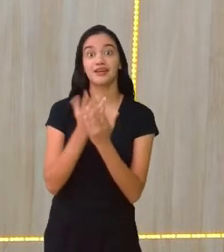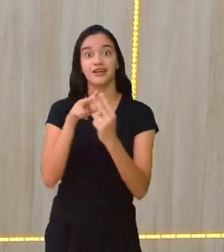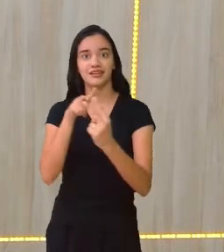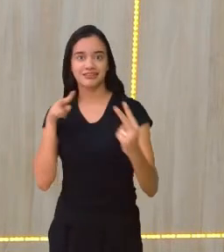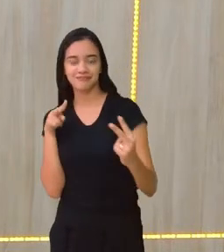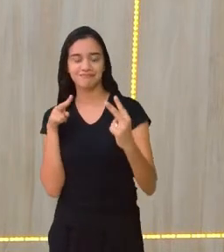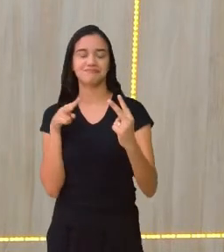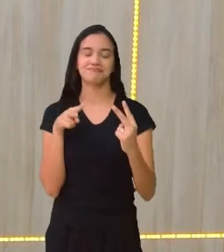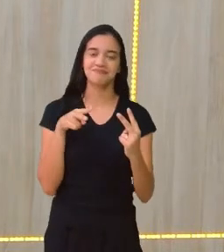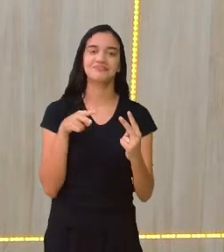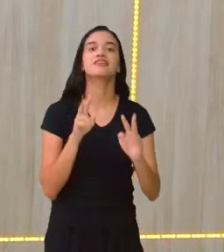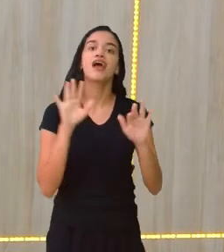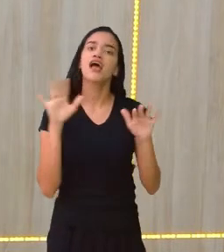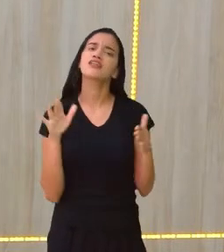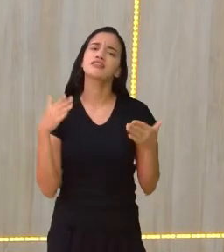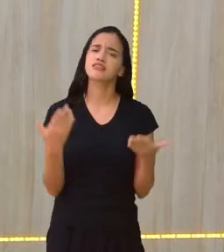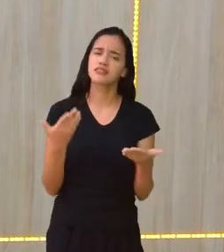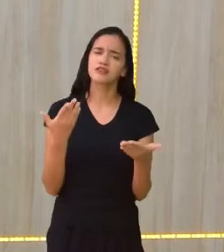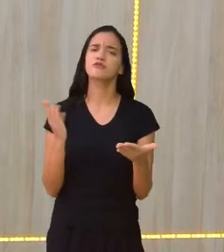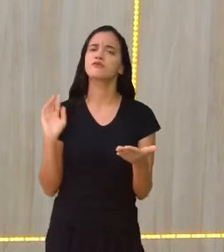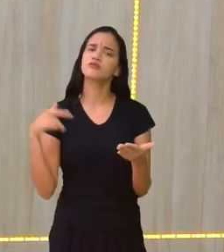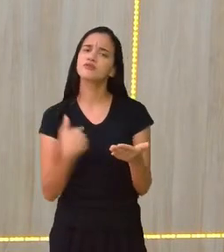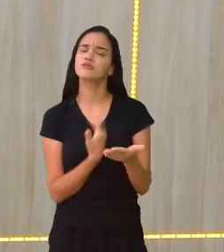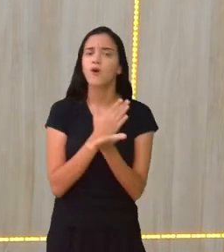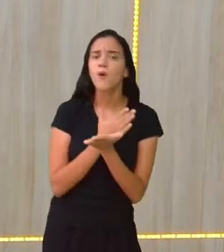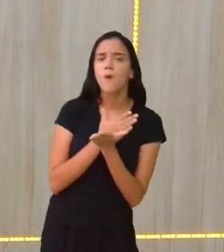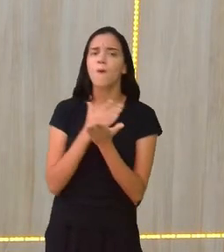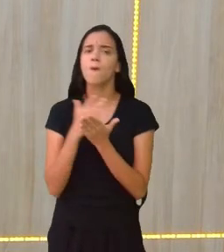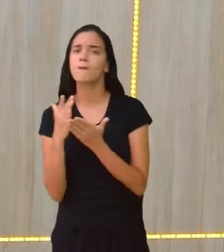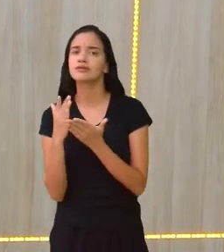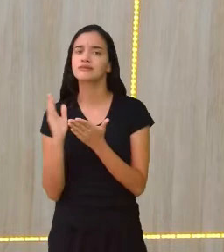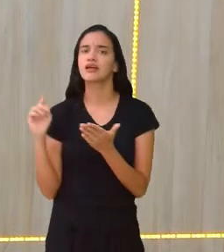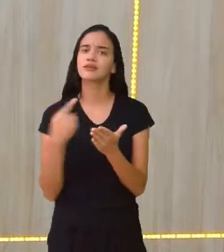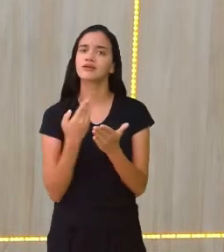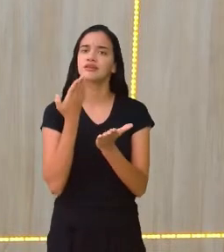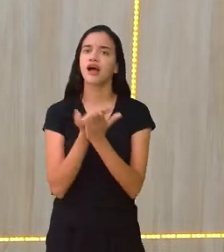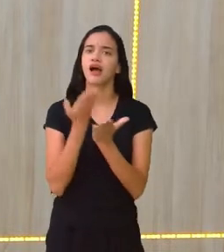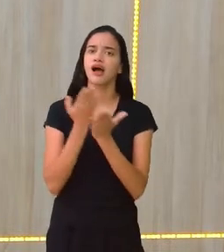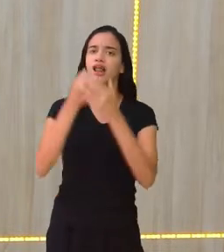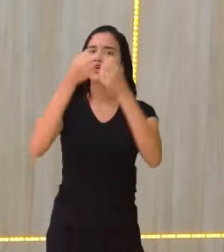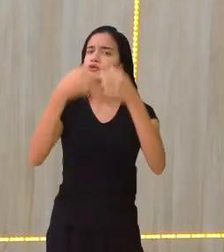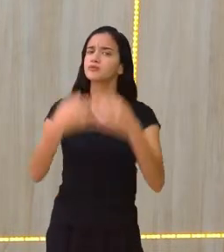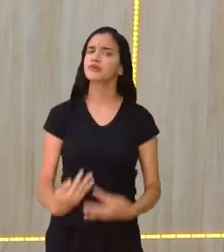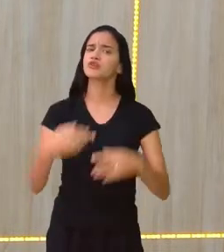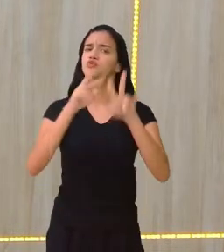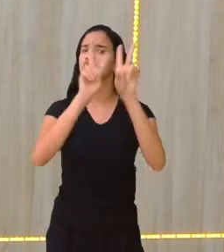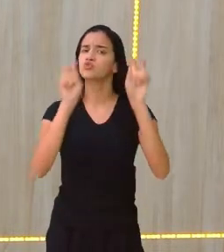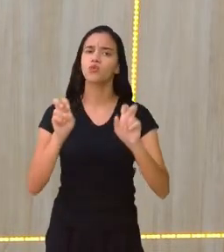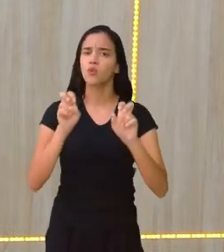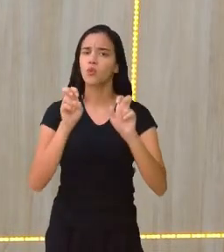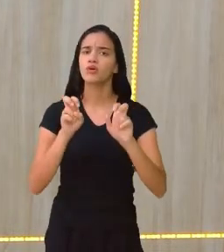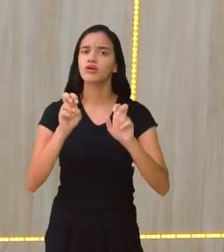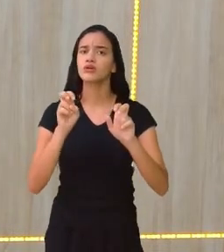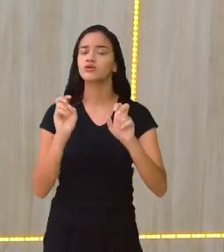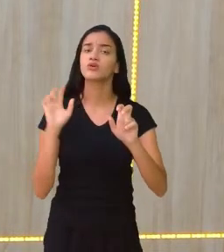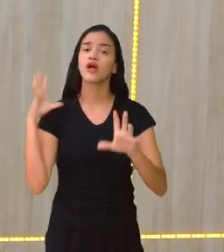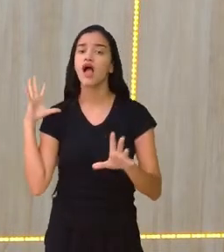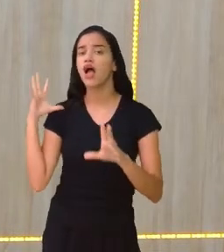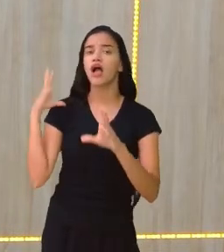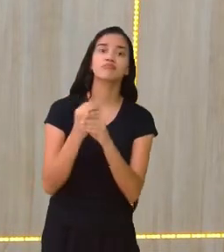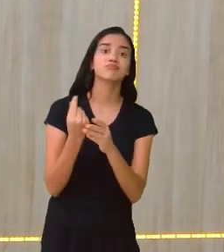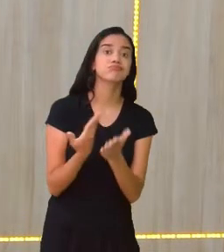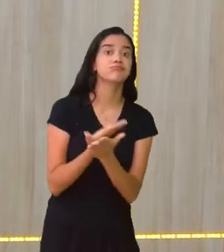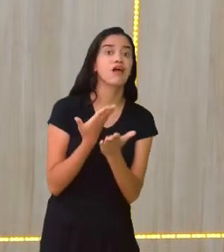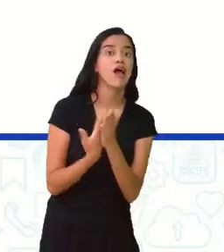Aulas Digitais, né? Então, vamos dar início aqui à nossa aula falando sobre o que foi que a gente viu na